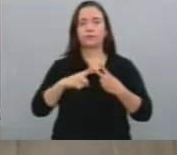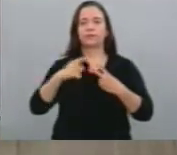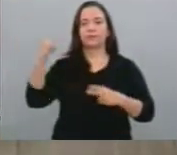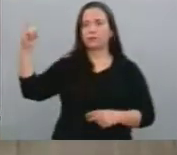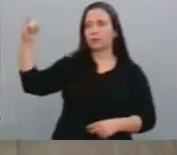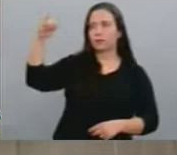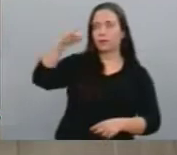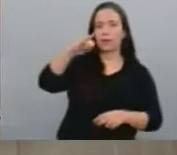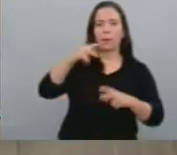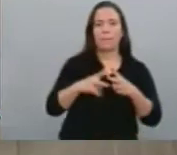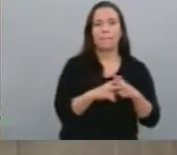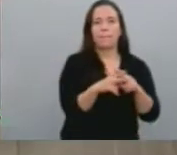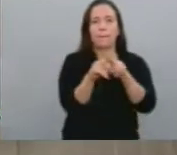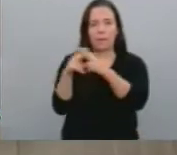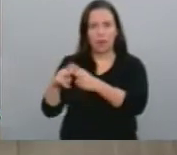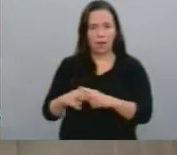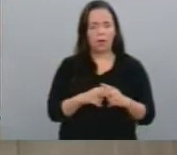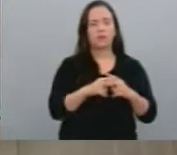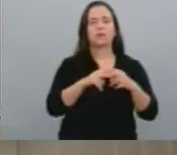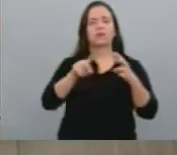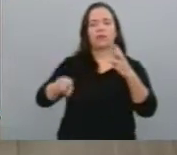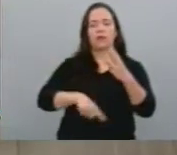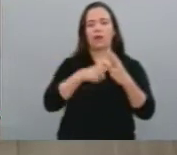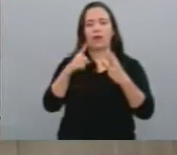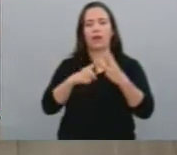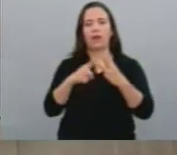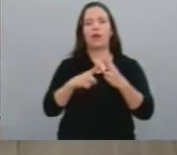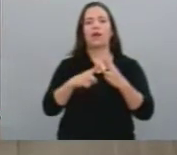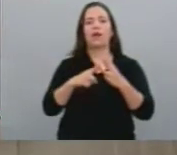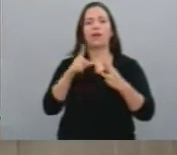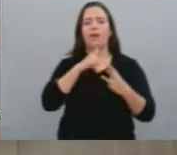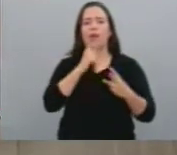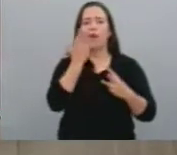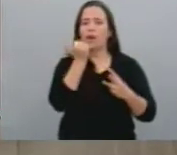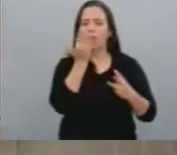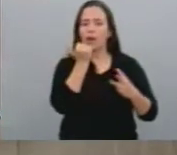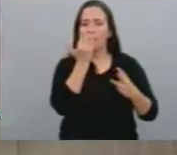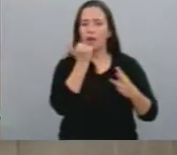cargas e todo o serviço de alimentação